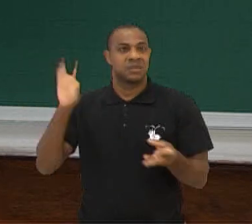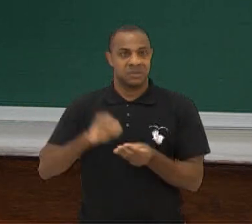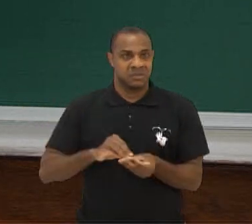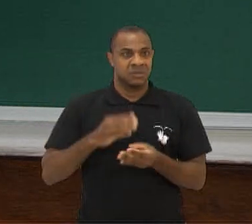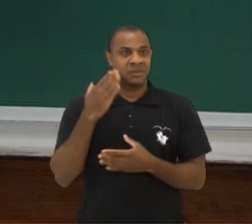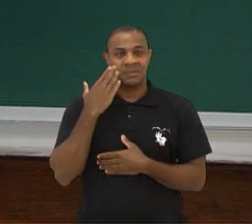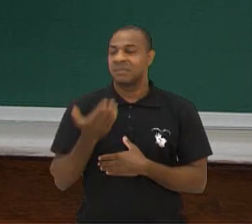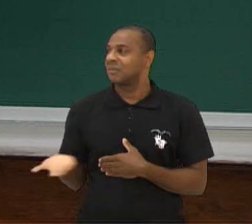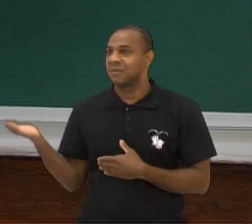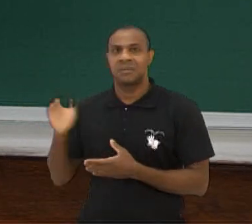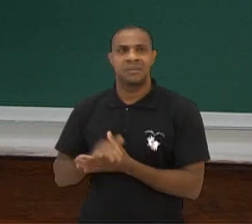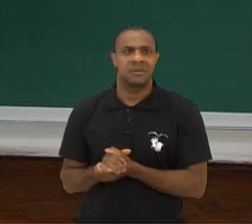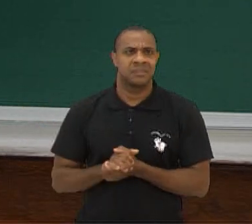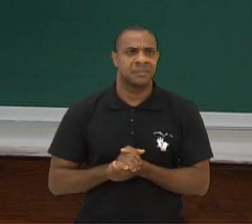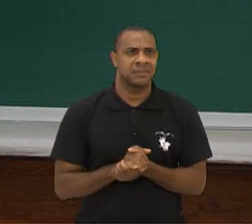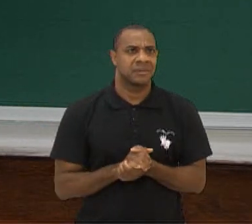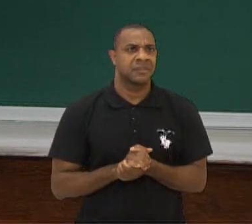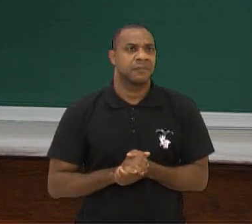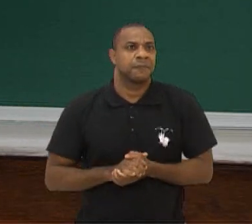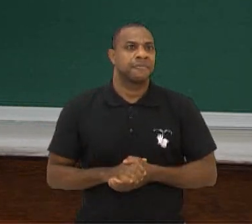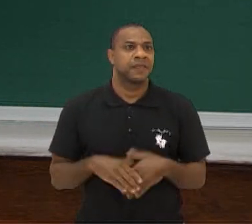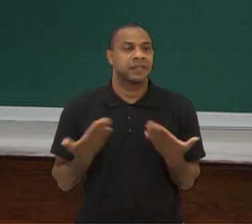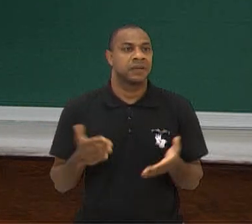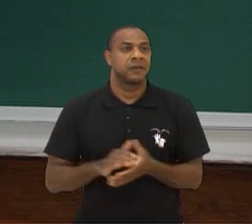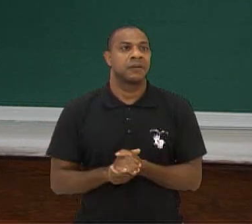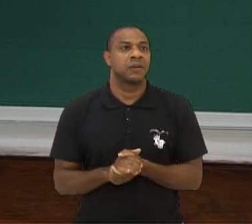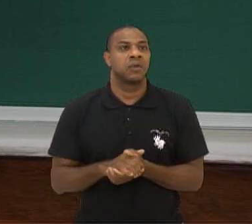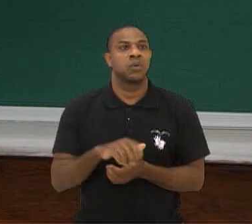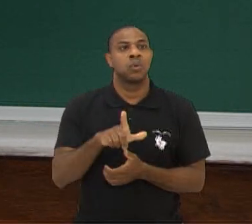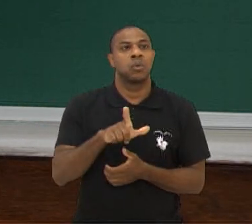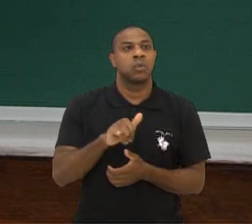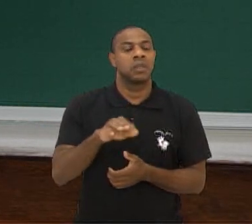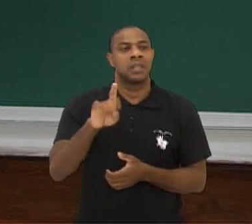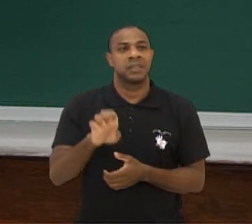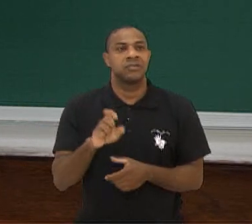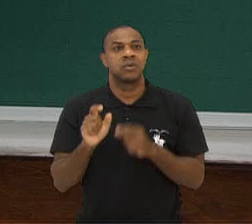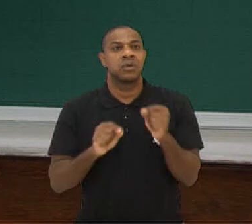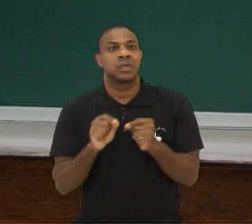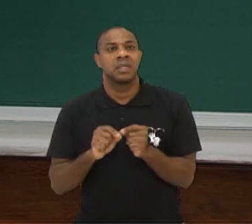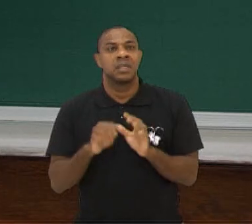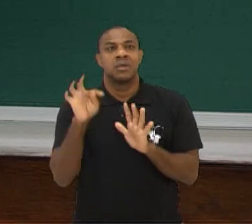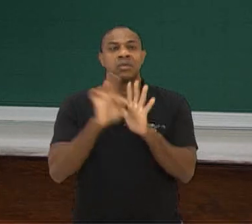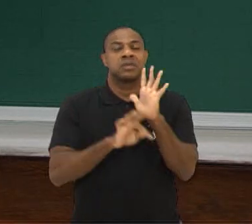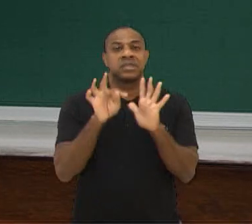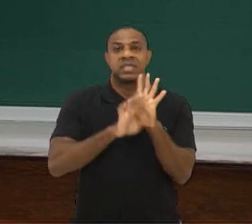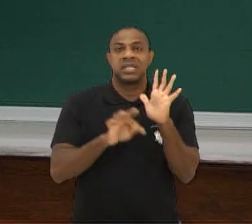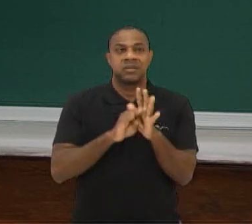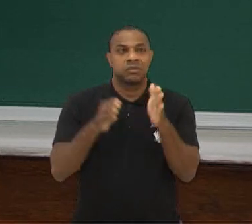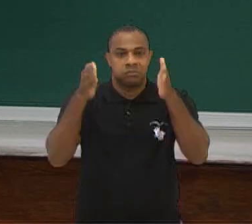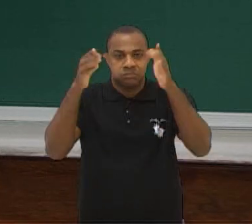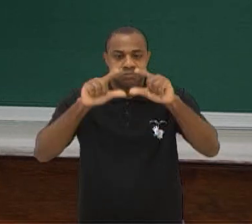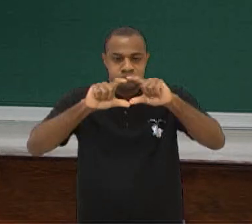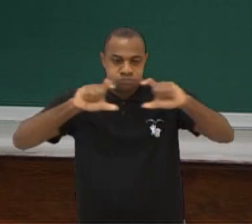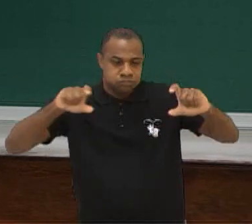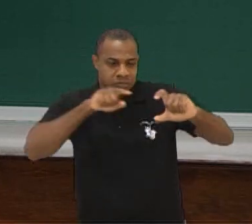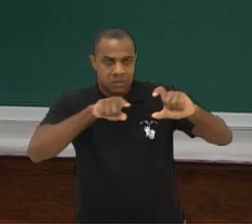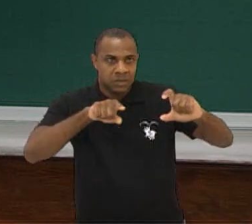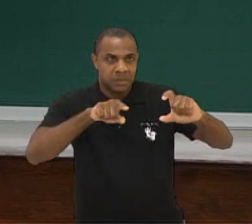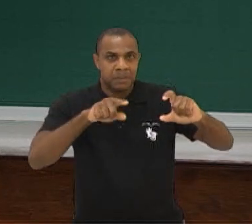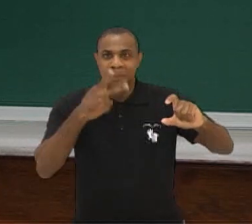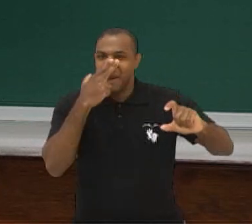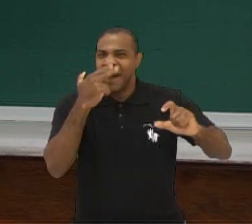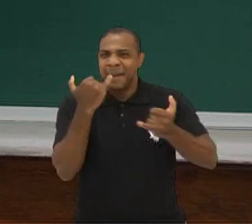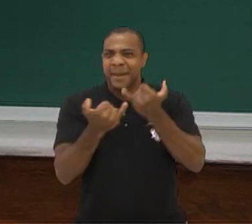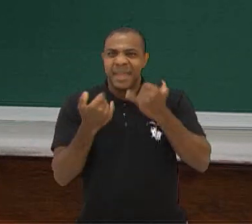vezes o lead aparece no primeiro parágrafo e às vezes ele aparece no corpo do texto mesmo, né, como se fosse ali um